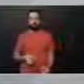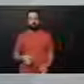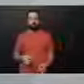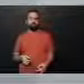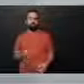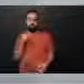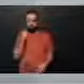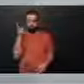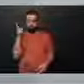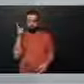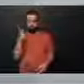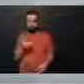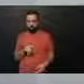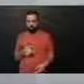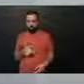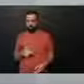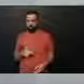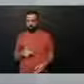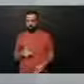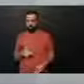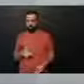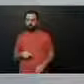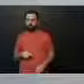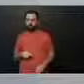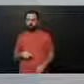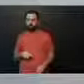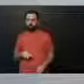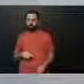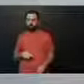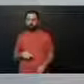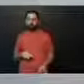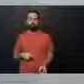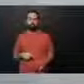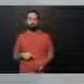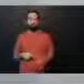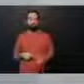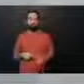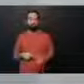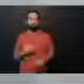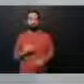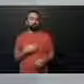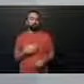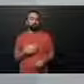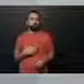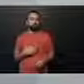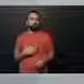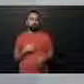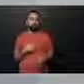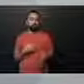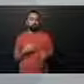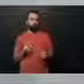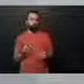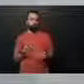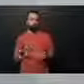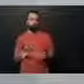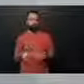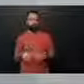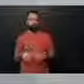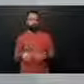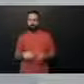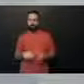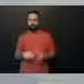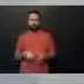Olha lá, tem outra forma de representar ainda. Eu posso não utilizar as